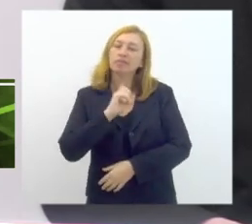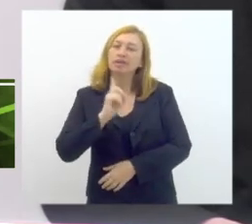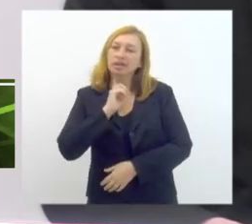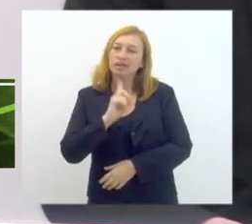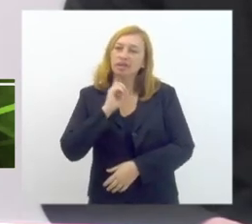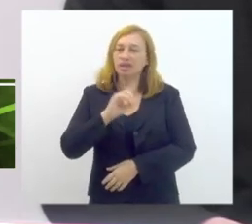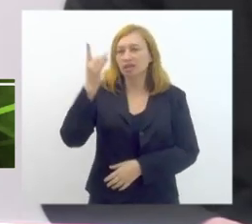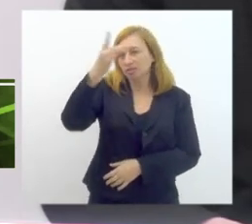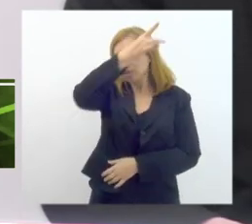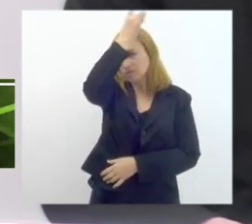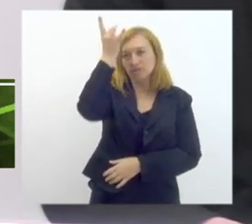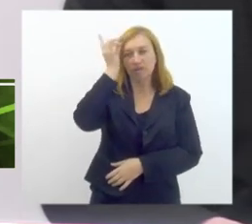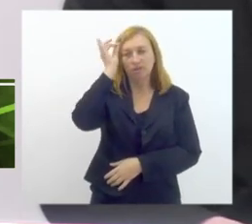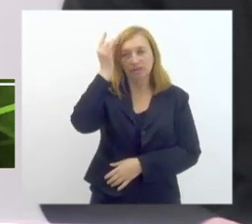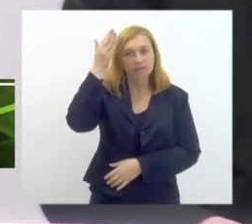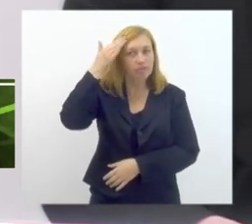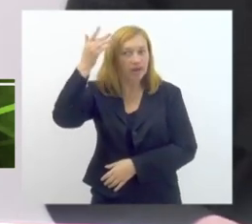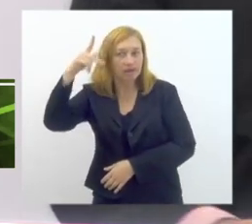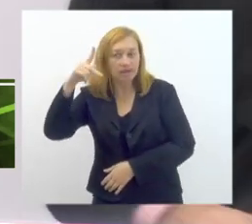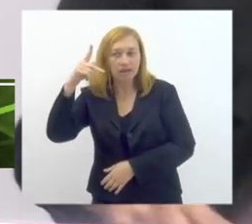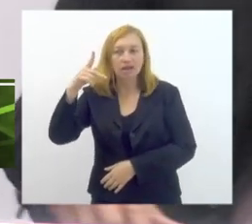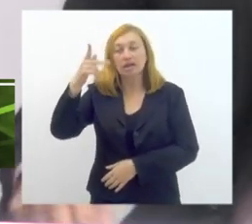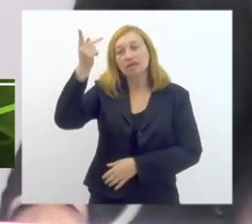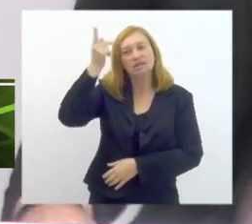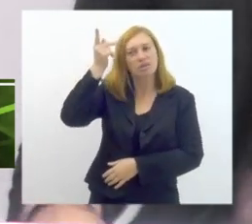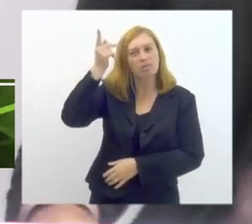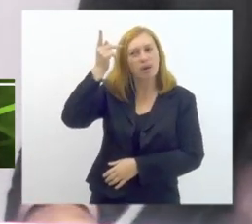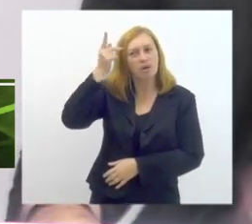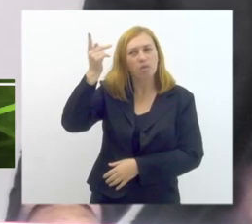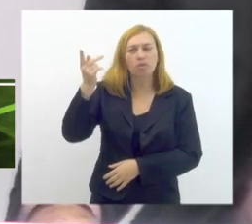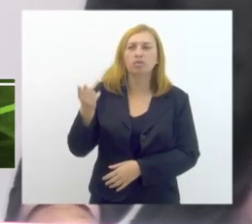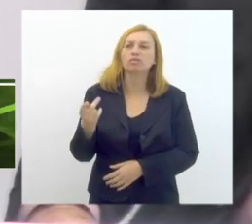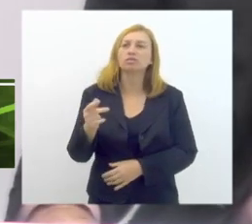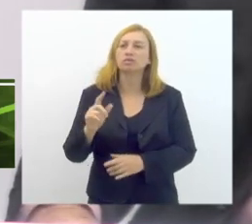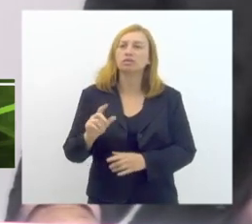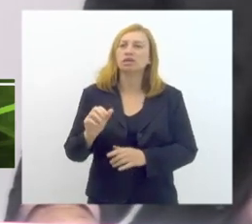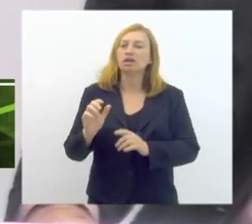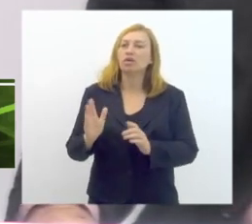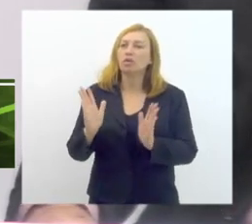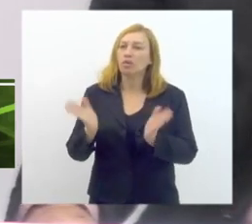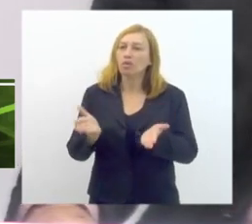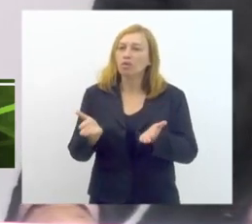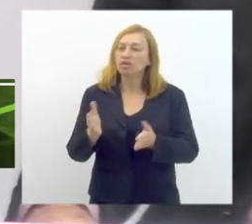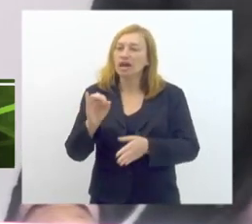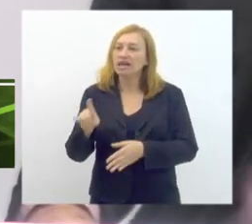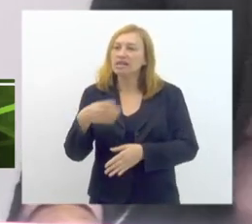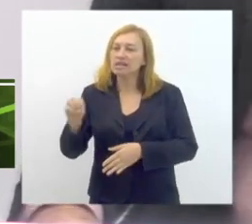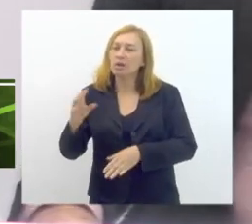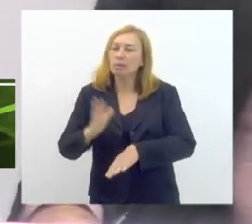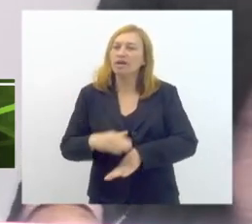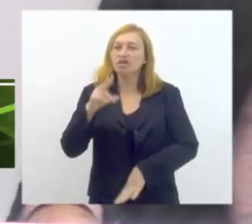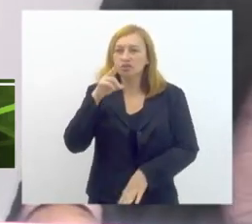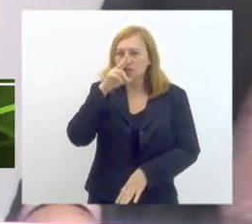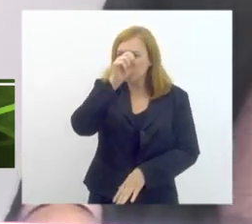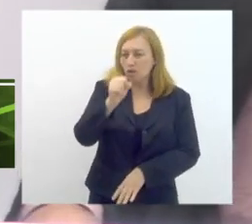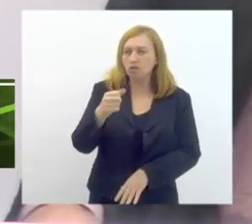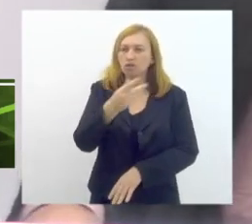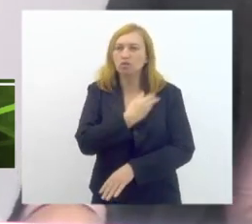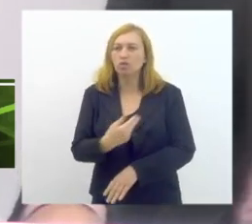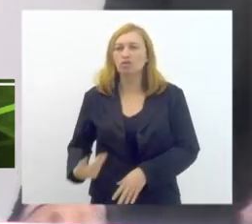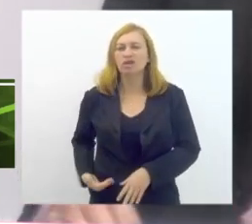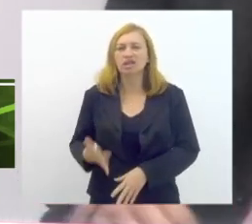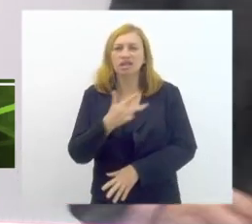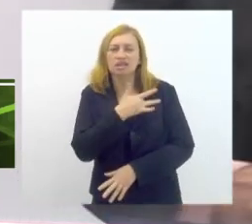Paraná, são estados, São Paulo. São Paulo, as ações hoje mais fortes do governo do Estado de São Paulo na